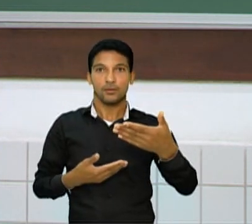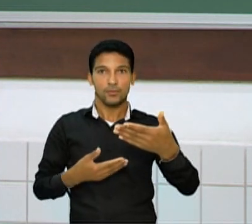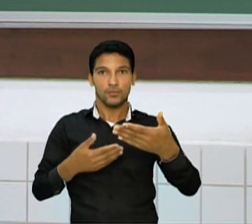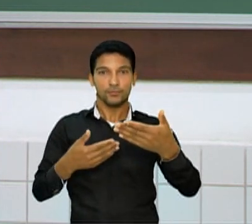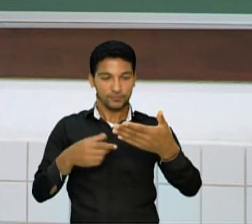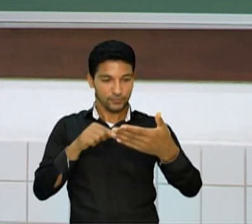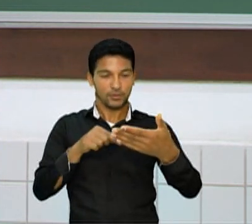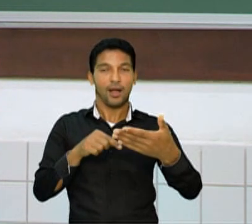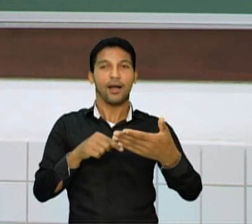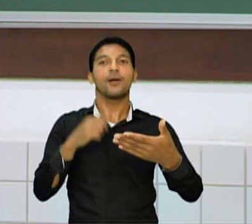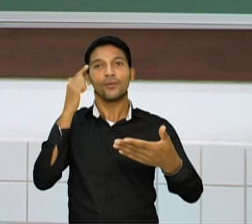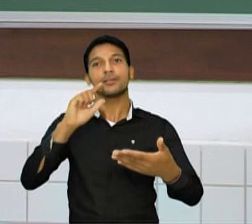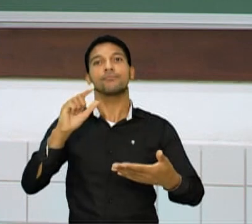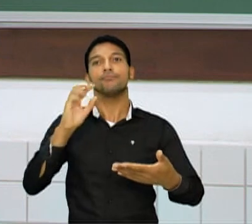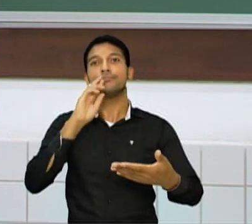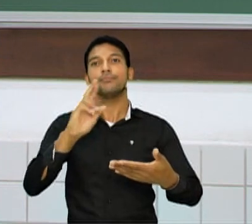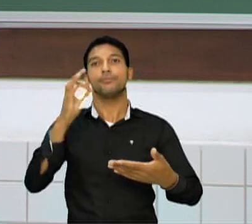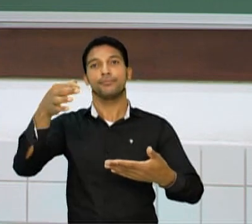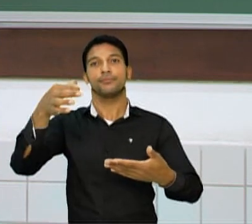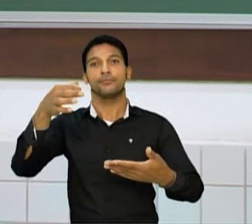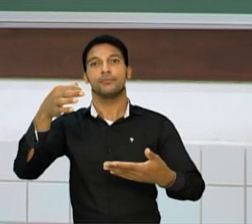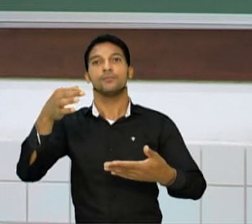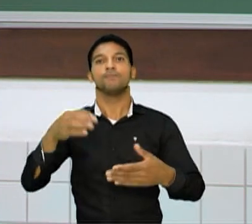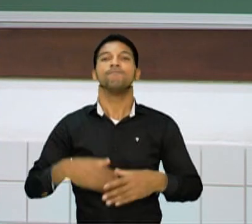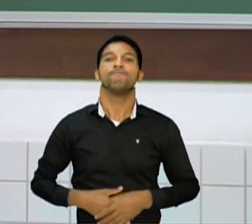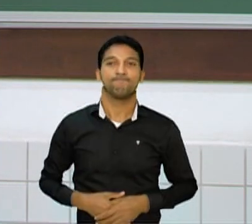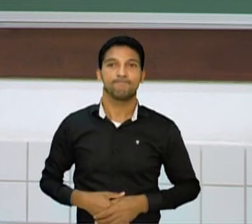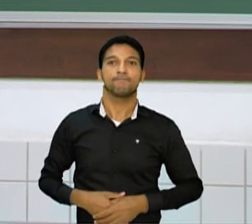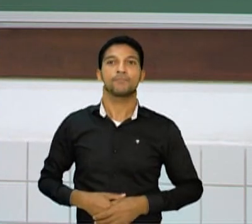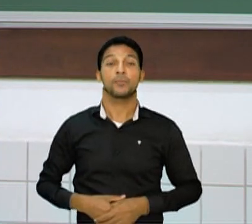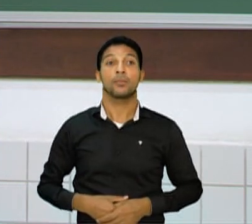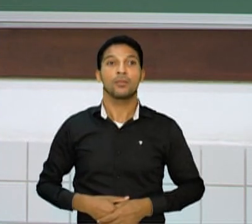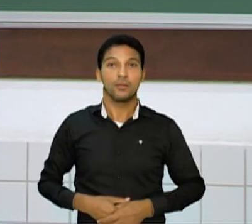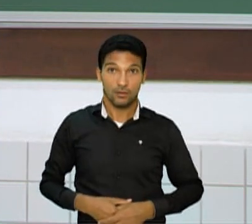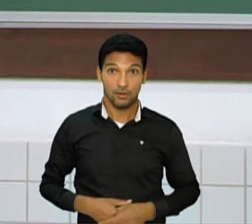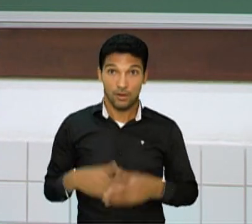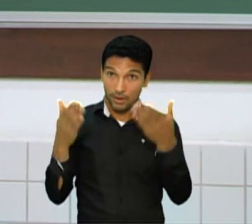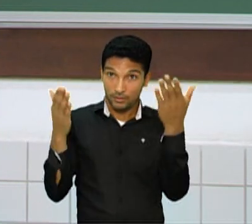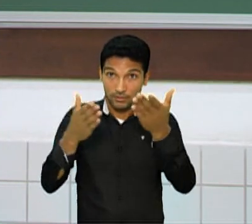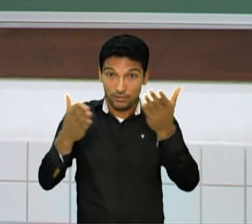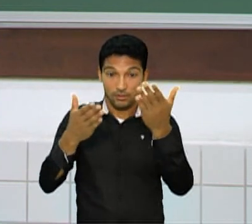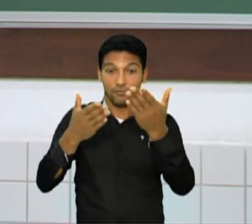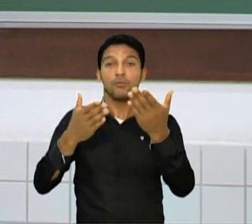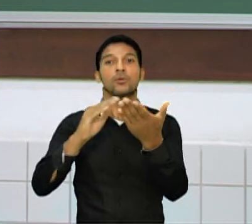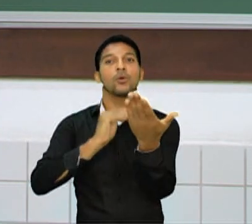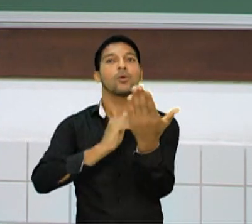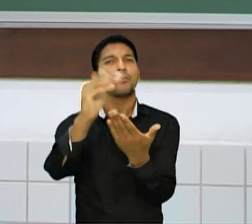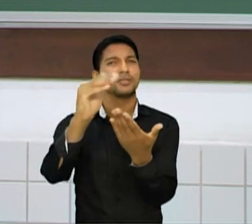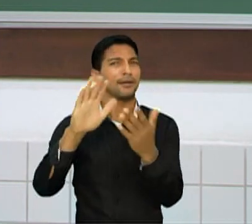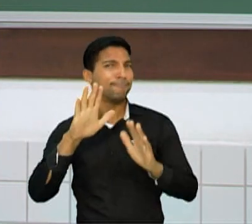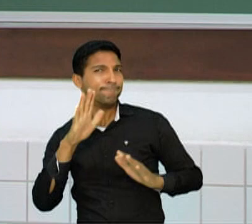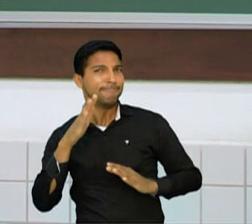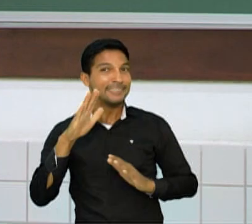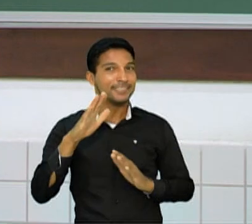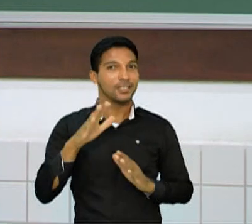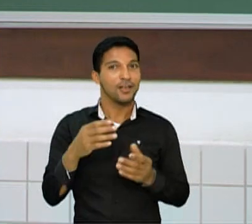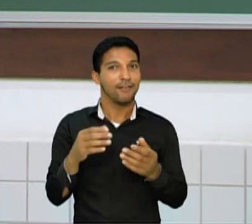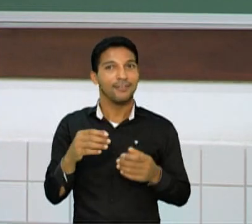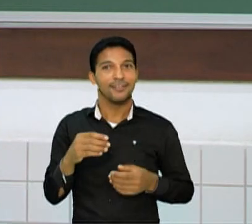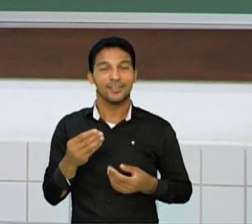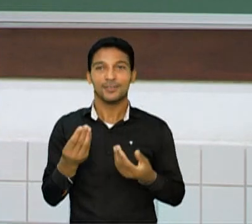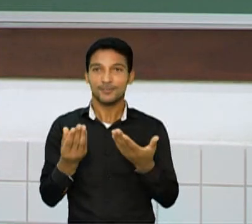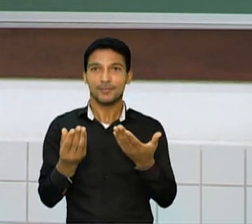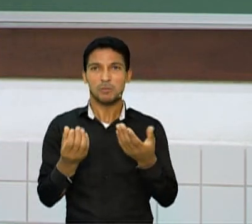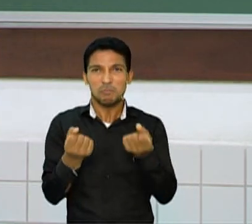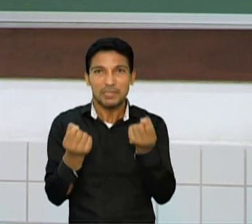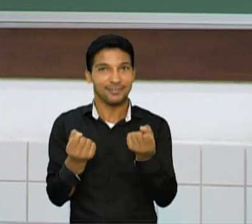do acerto. Para que isso então aconteça, vamos já começar de uma maneira um pouquinho leve ainda, vamos esquentar as nossas turbinas.